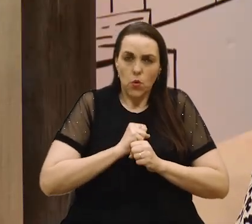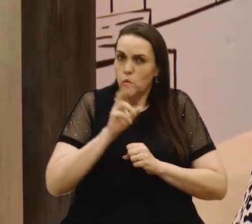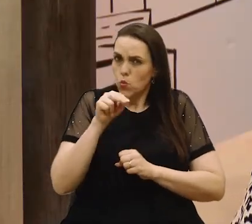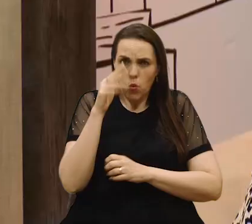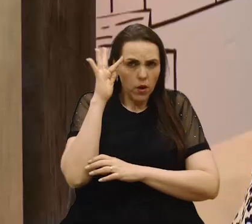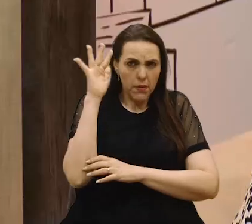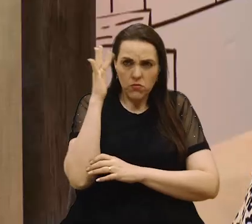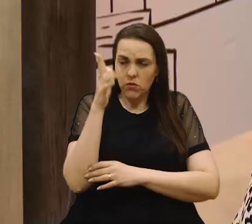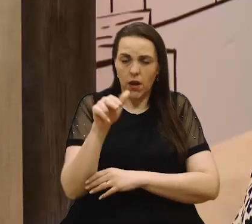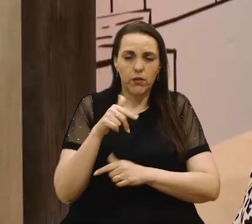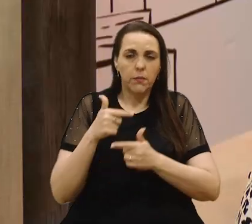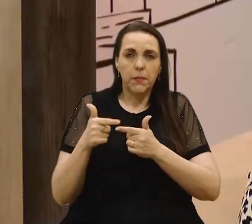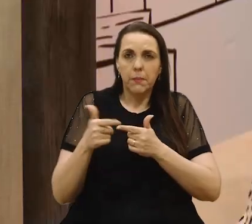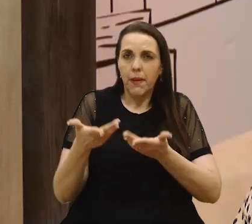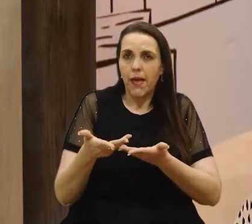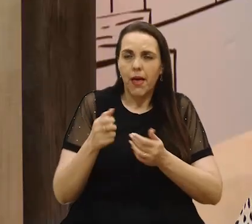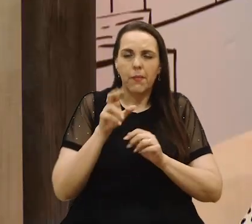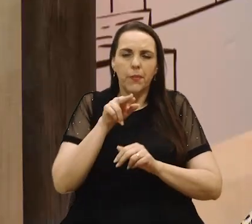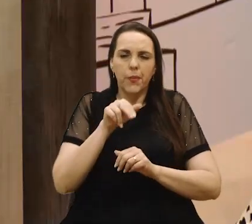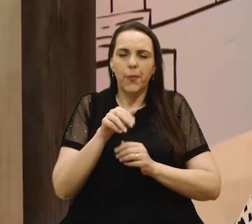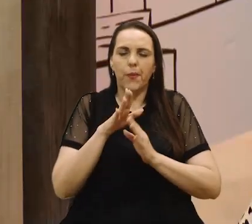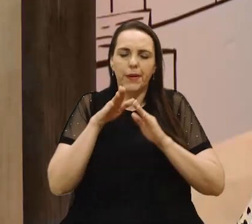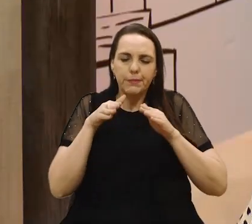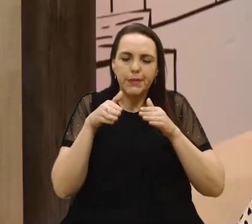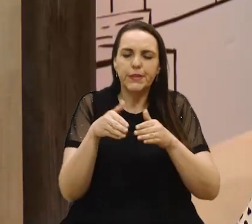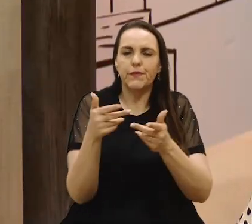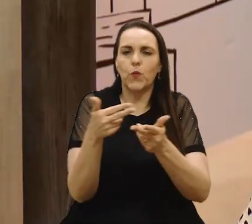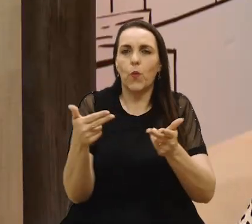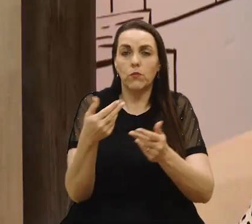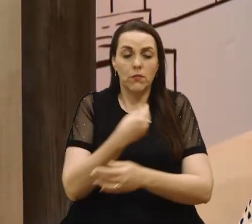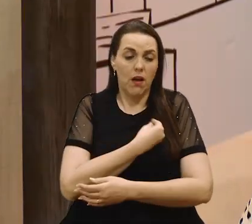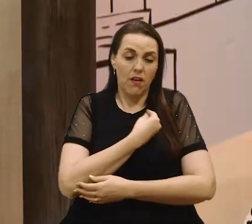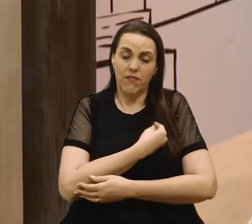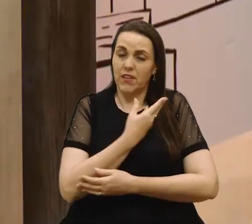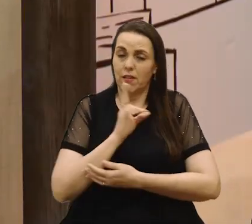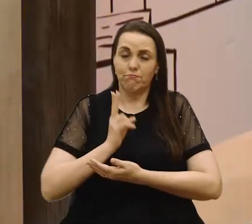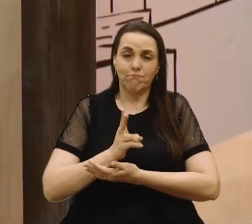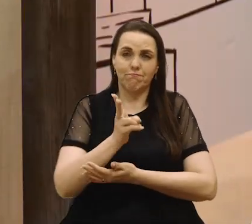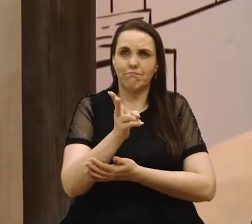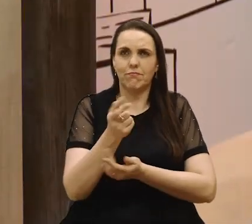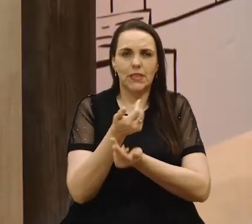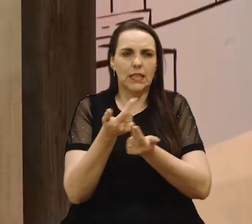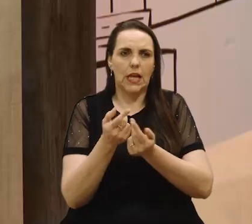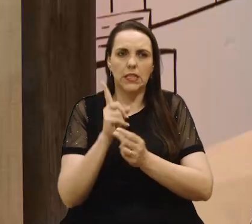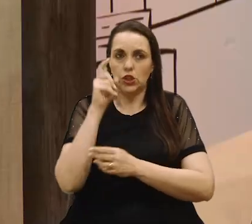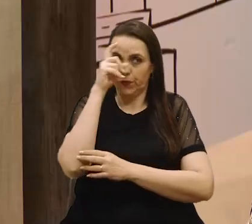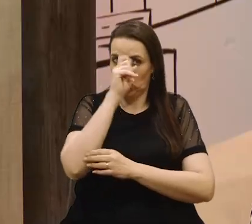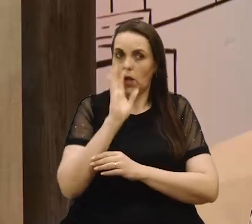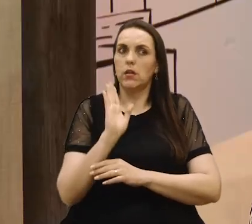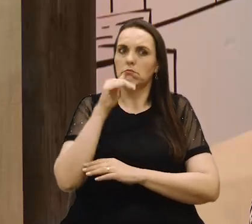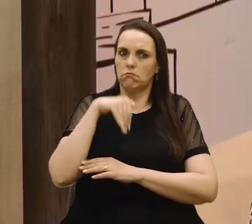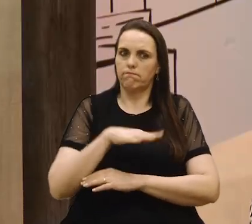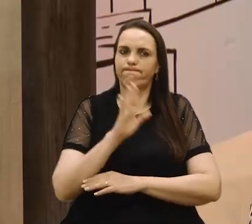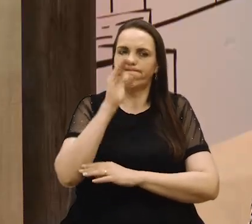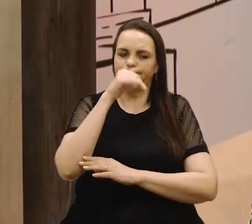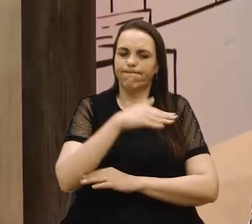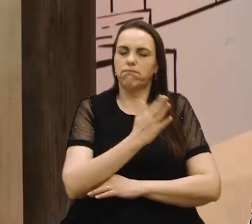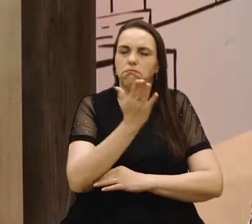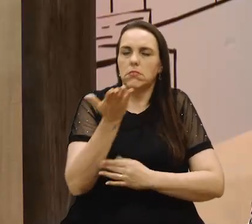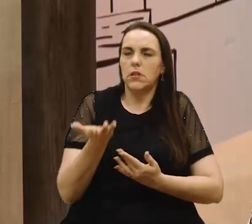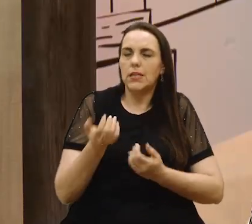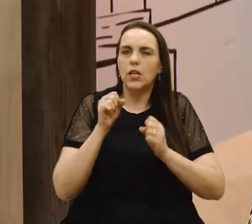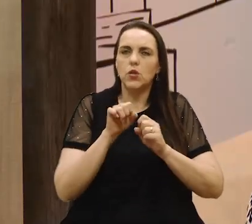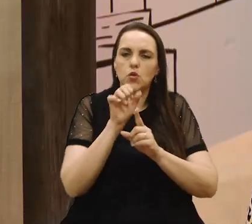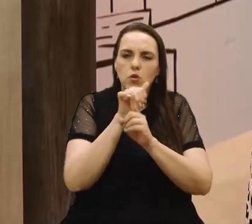nunca imaginaram que teriam algum problema, que não enfrentaram nenhuma situação específica, e a vida tá aí, né? Ela tá cheia de percalços, a gente